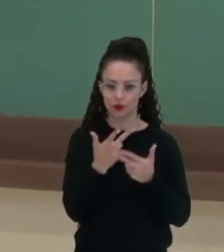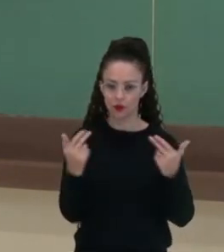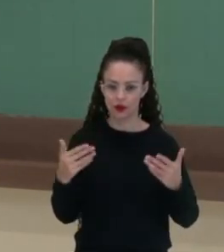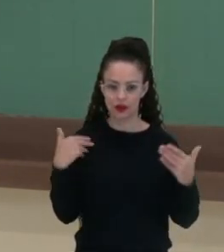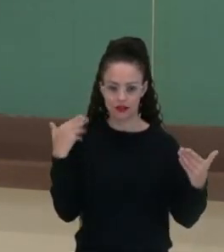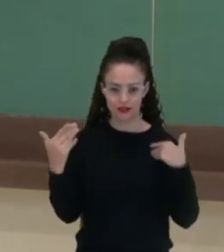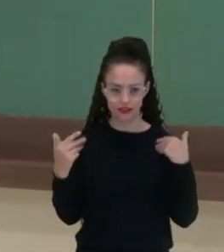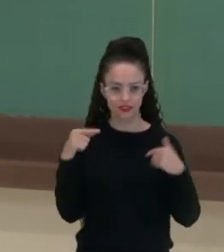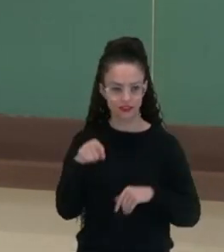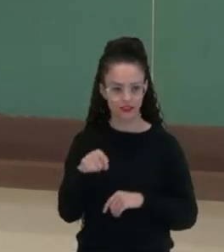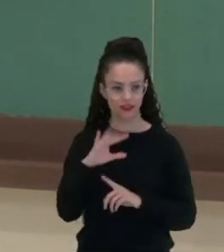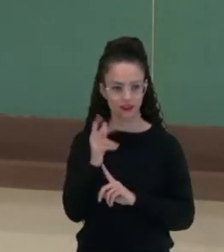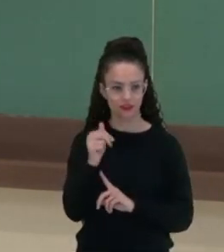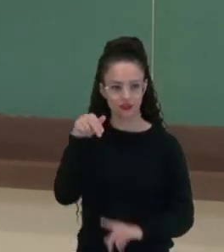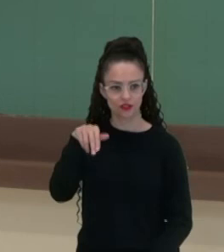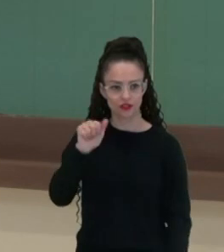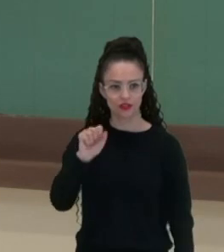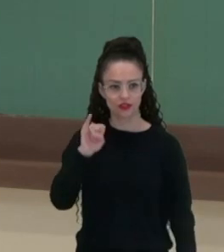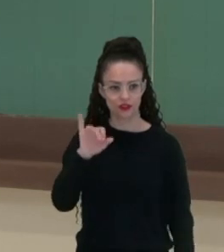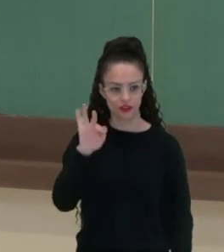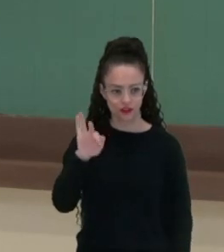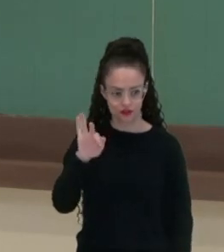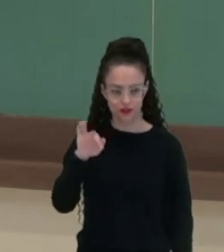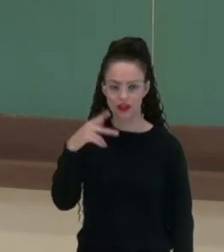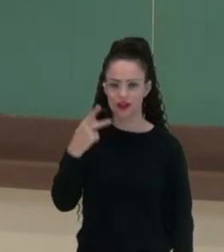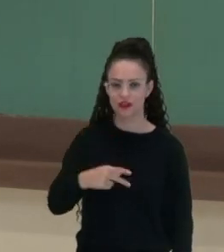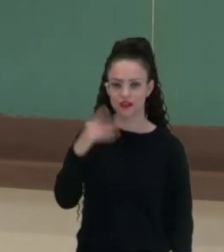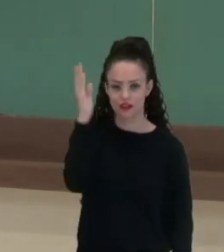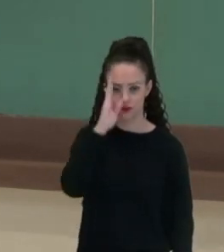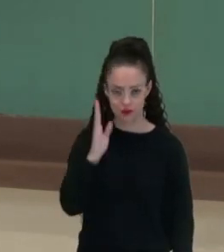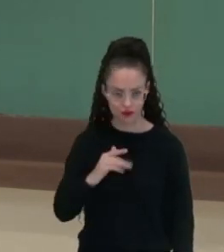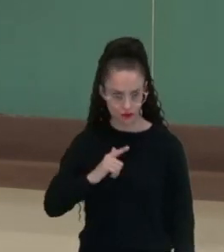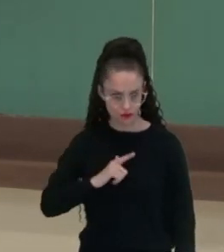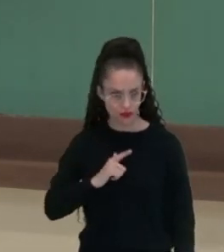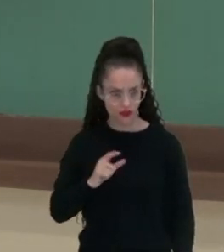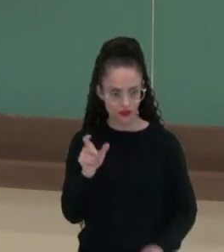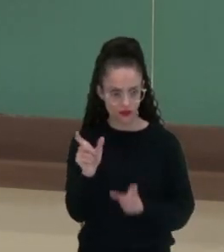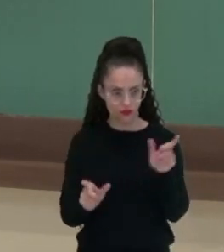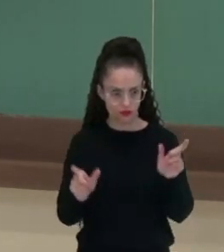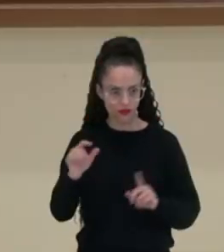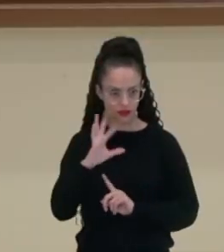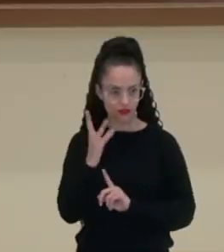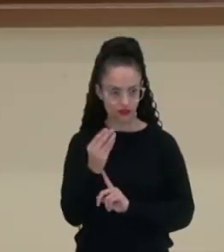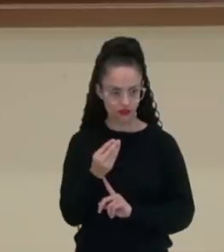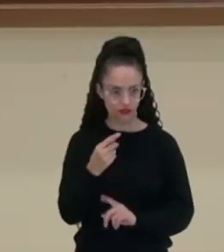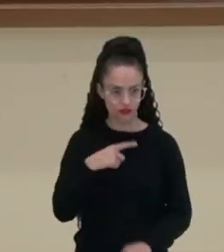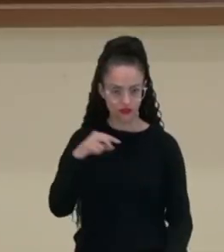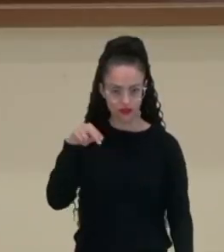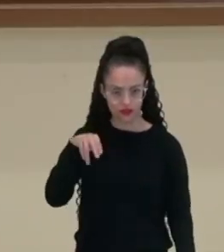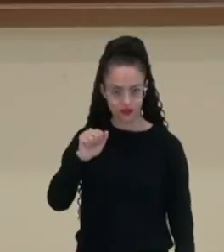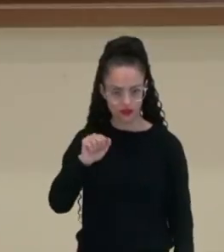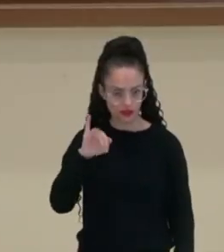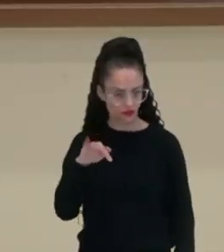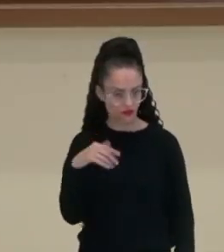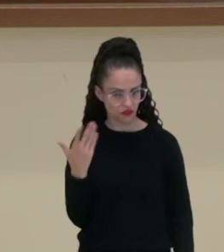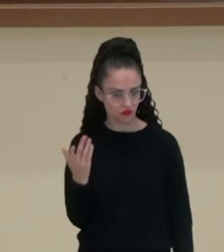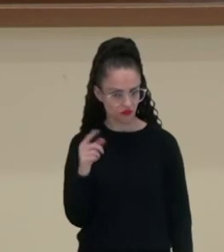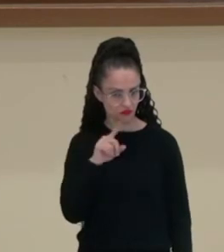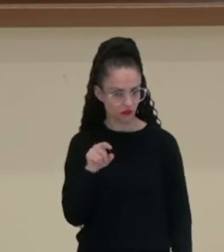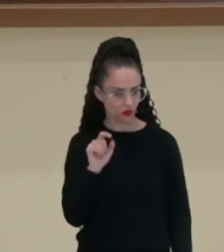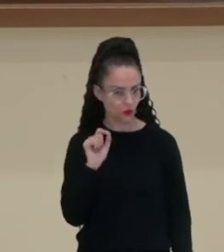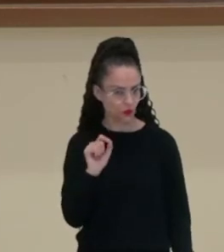nas artes naif. E no Brasil, nós temos artistas brasileiros de arte, né, arte naif? O